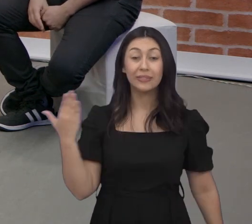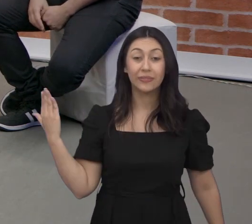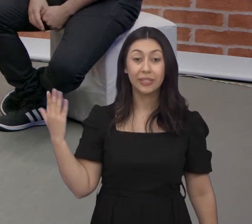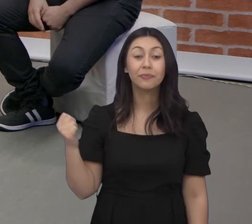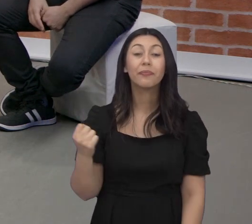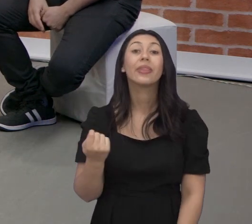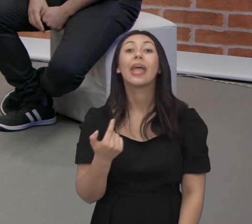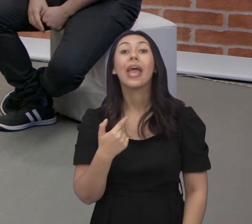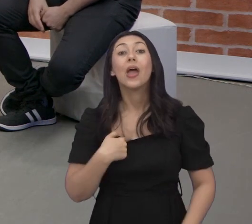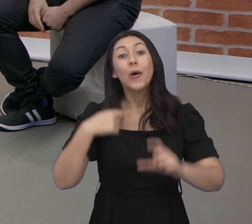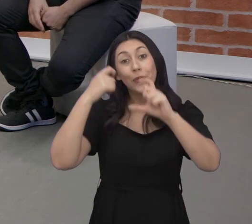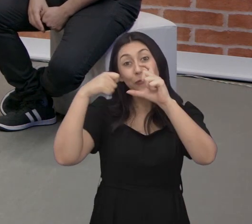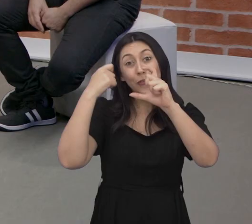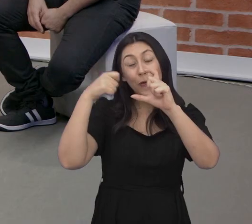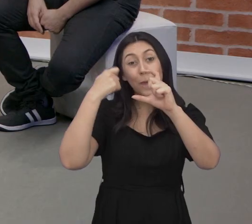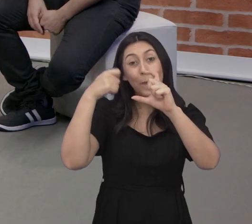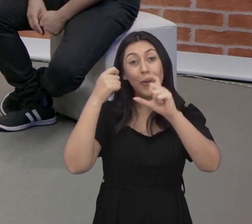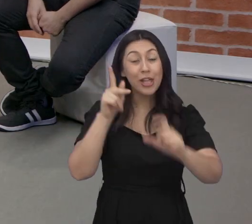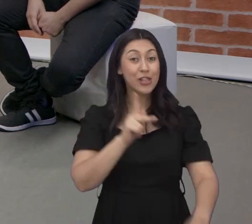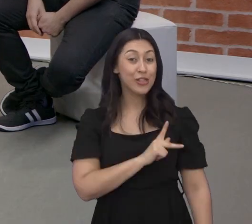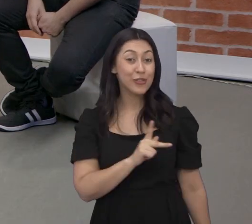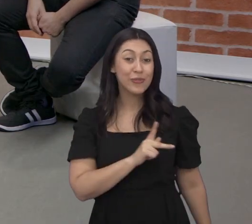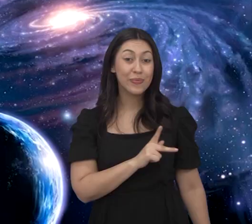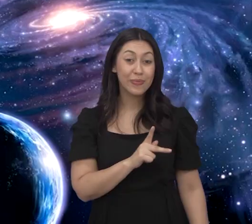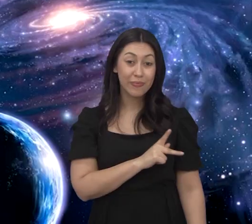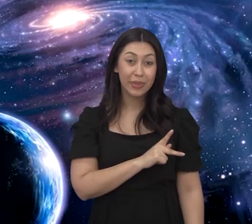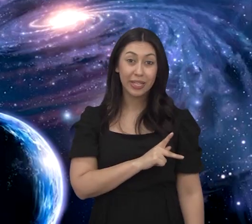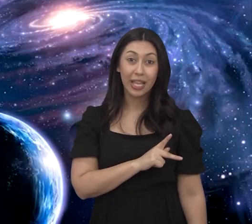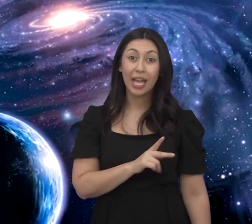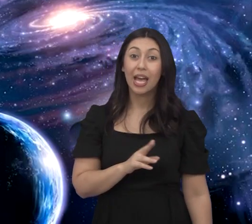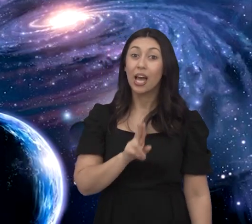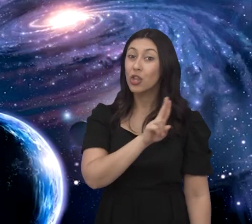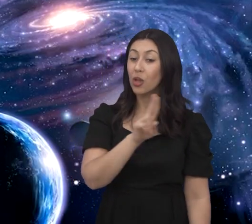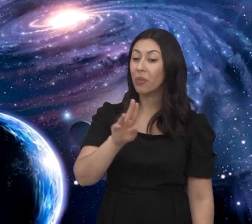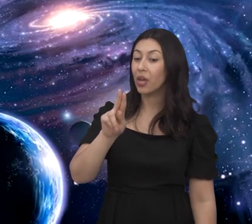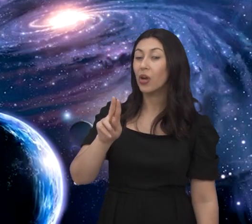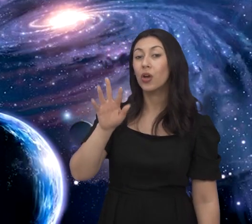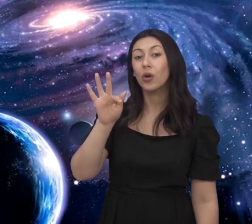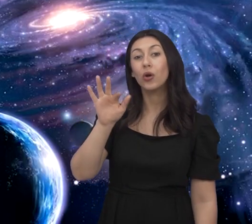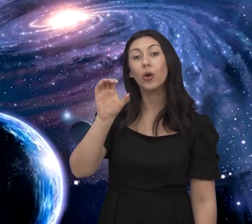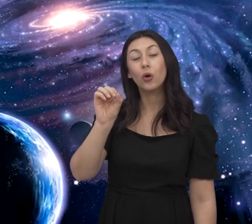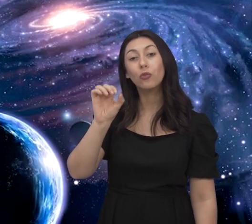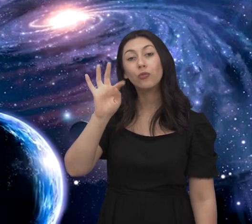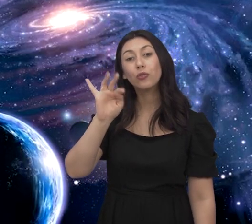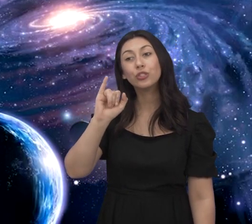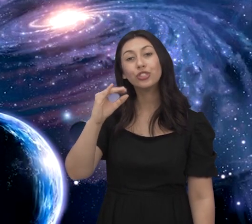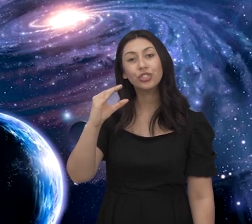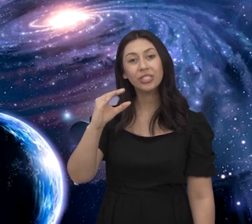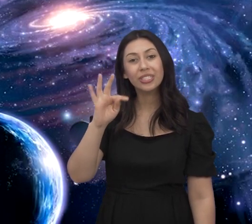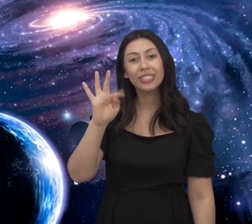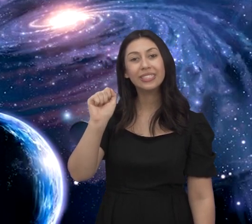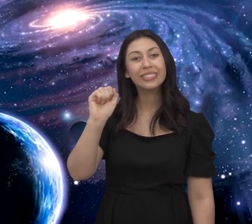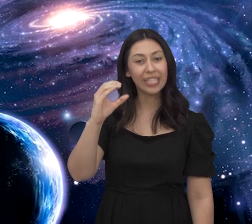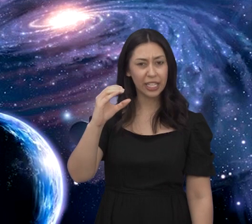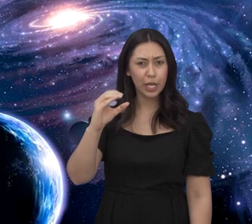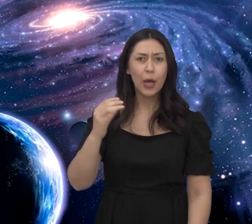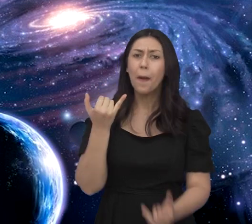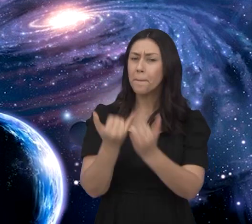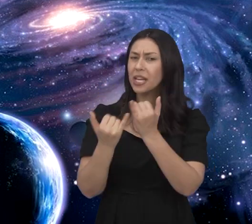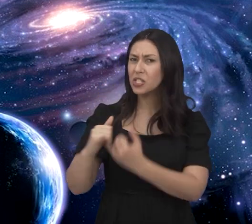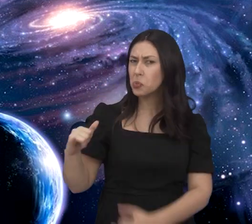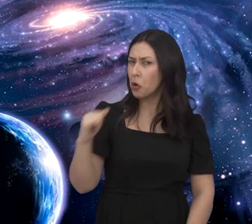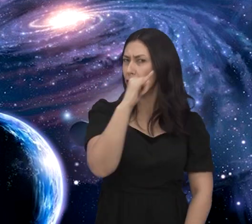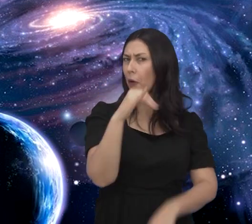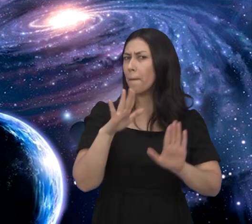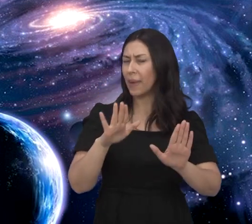próximo. Esse aí eu filmei em Pindamonhangaba, que a gente chama na ufologia de UFO Tic-Tac. Vocês podem ver como se fosse um avião sem asas. Até